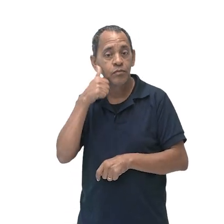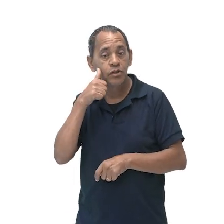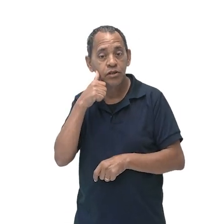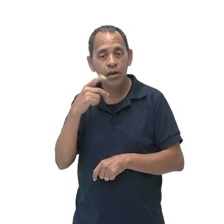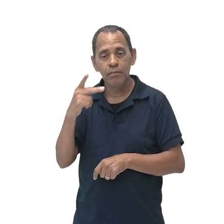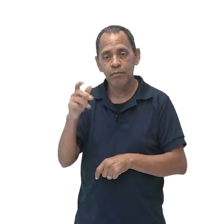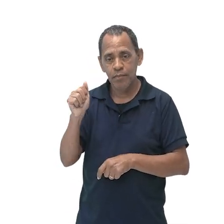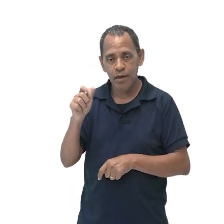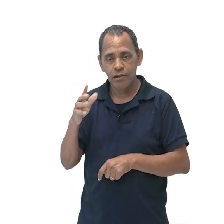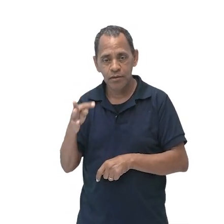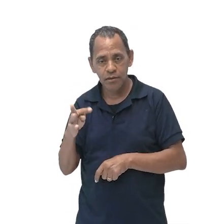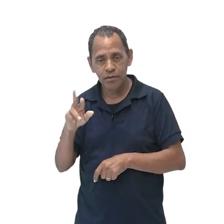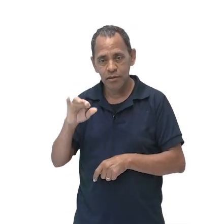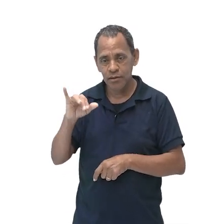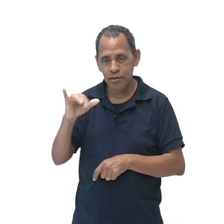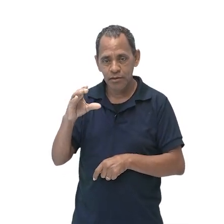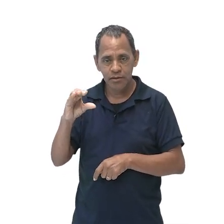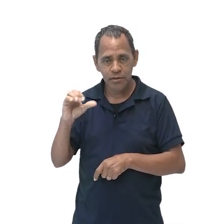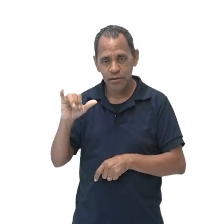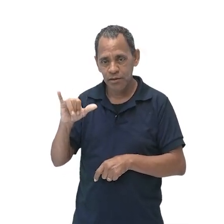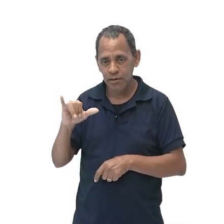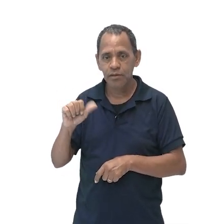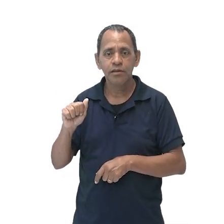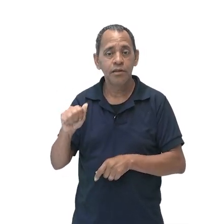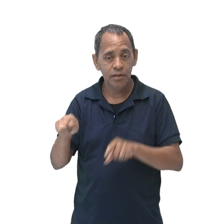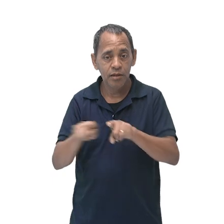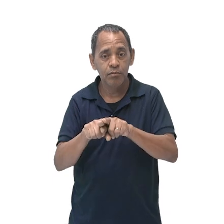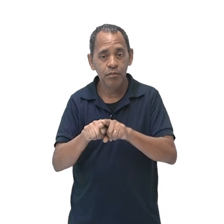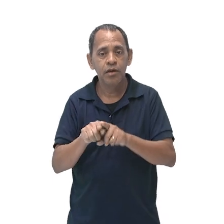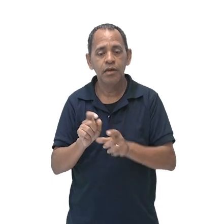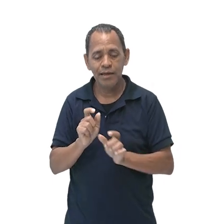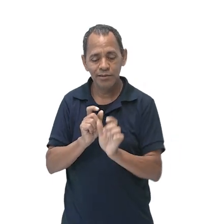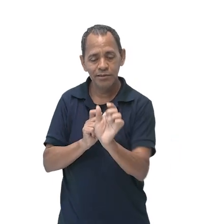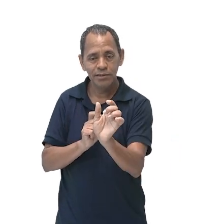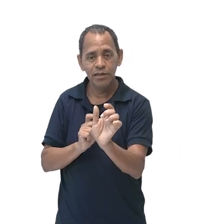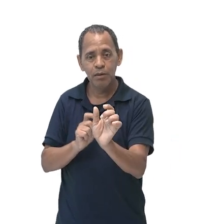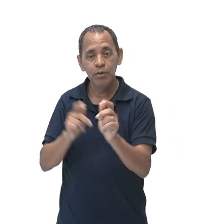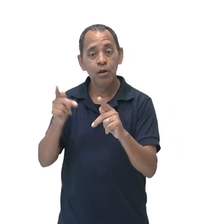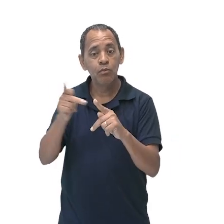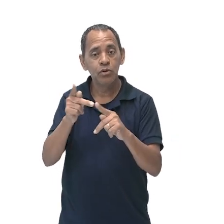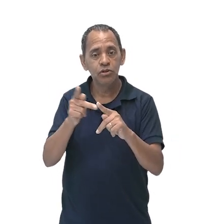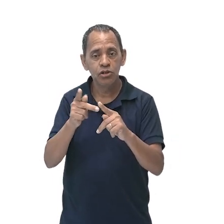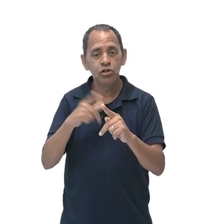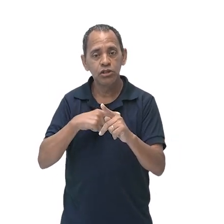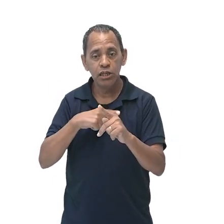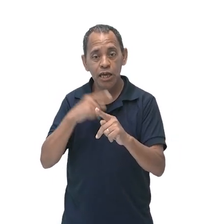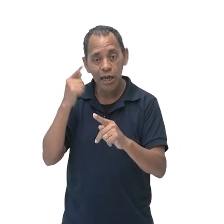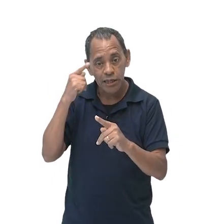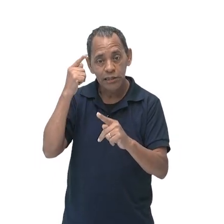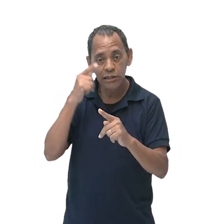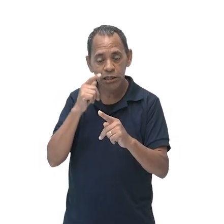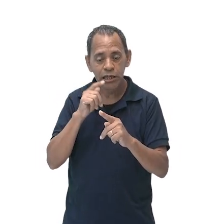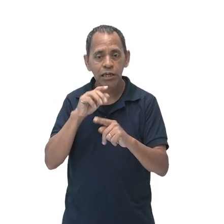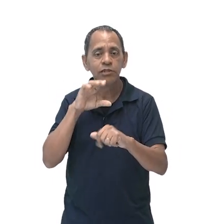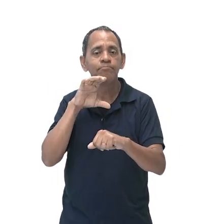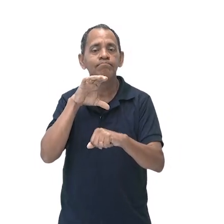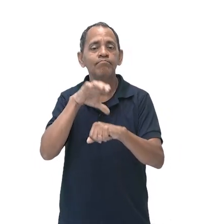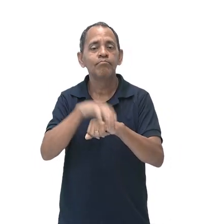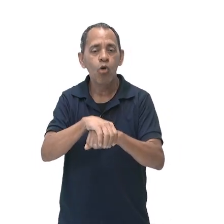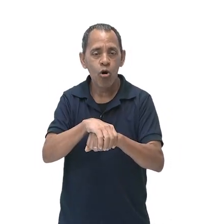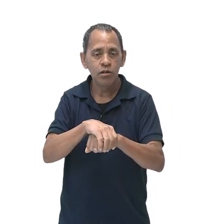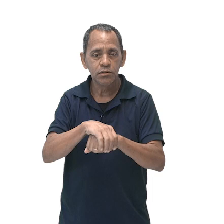ao conectar essas duas palavras, a preposição estabelece o quê? Uma ideia de posse, os olhos